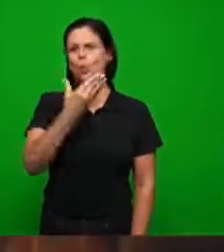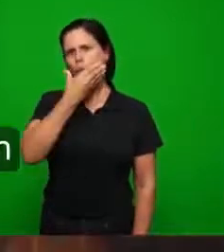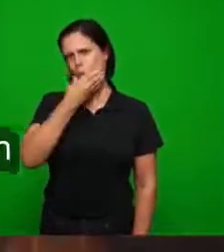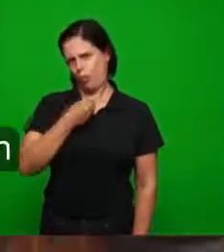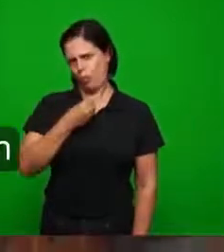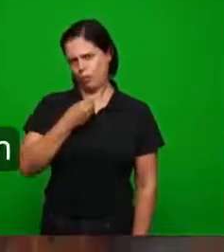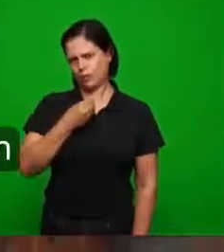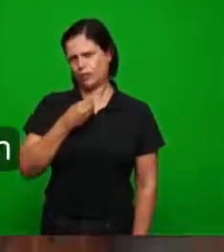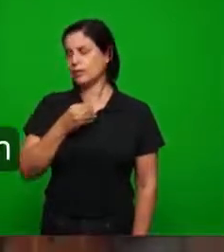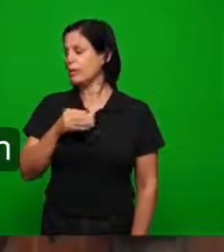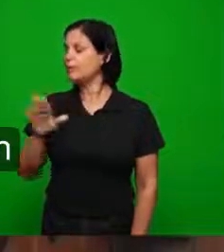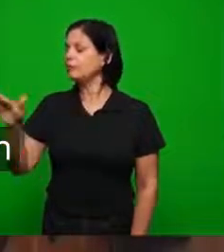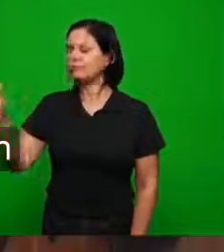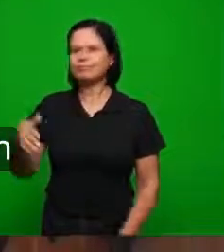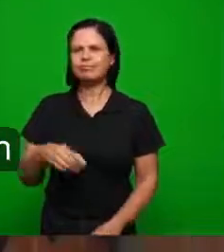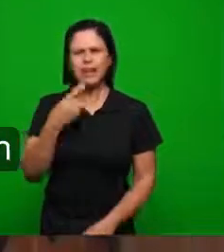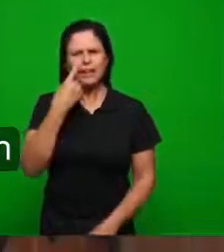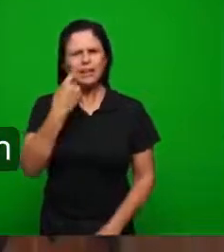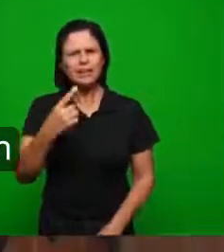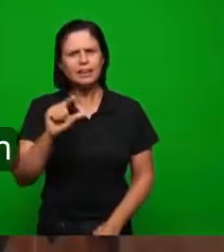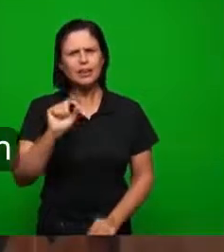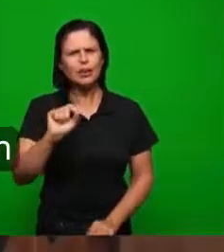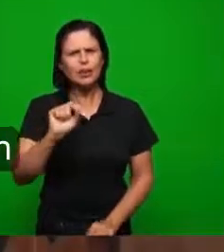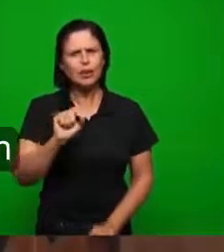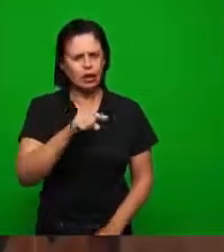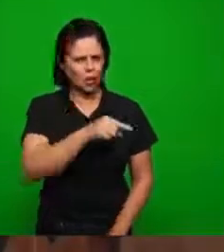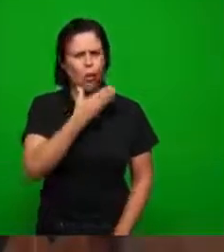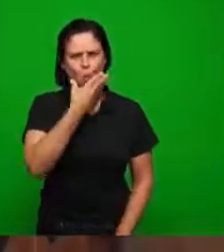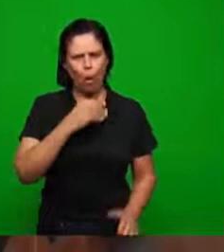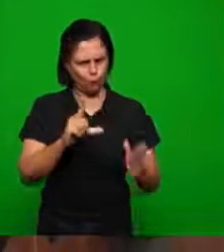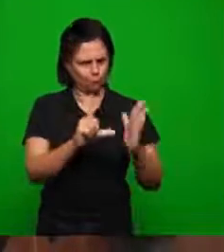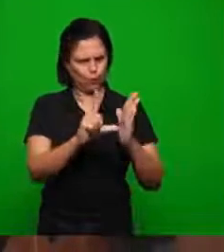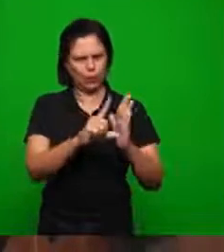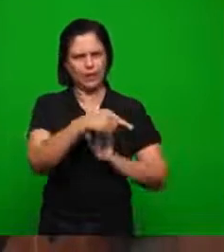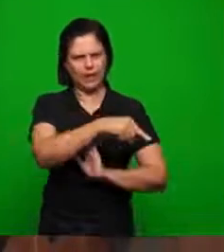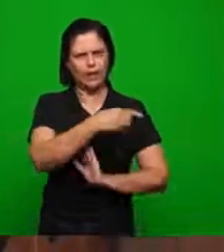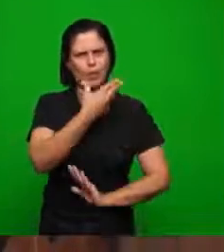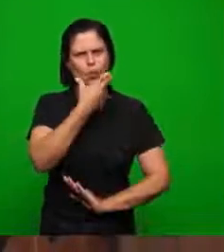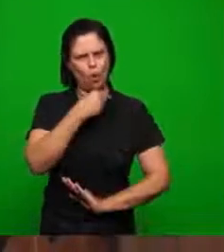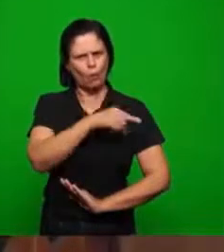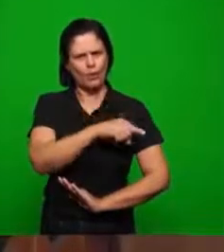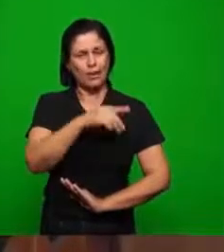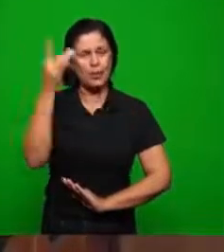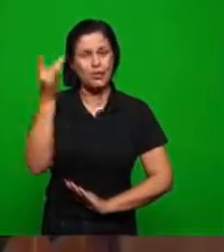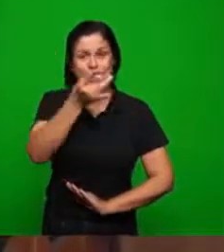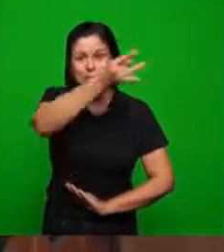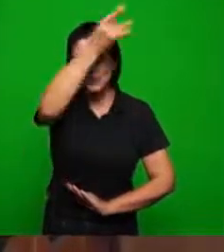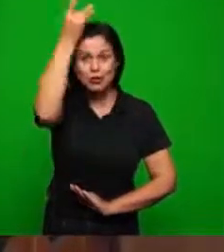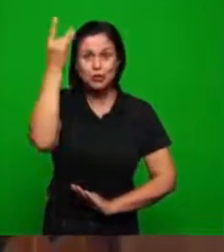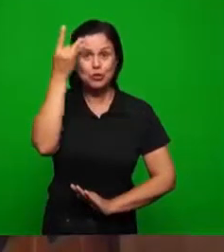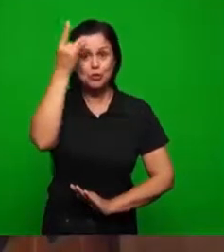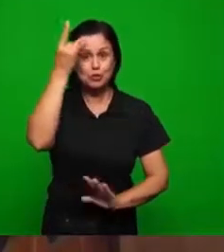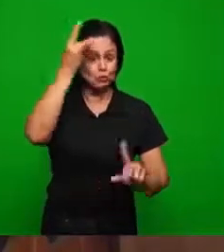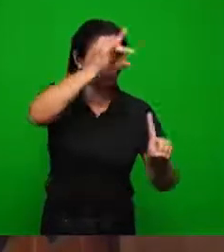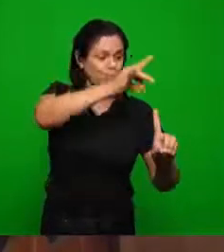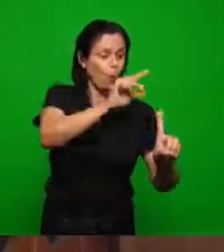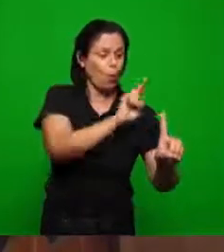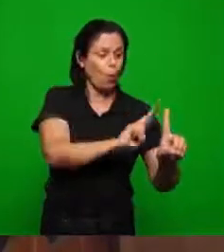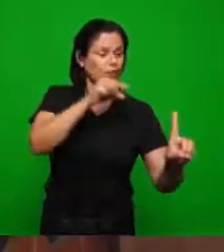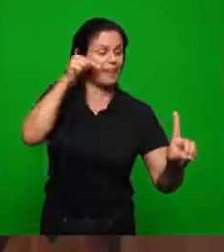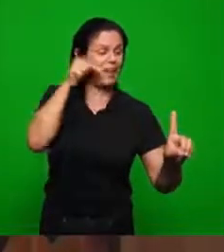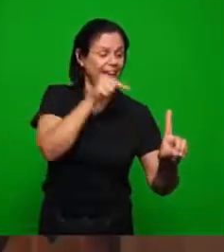complemento, não, só um complemento, por favor. Interessante é que este homem, o Espírito Santo usa este